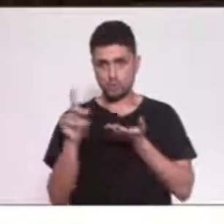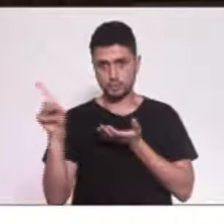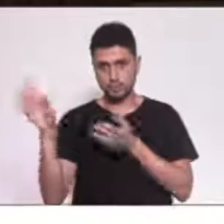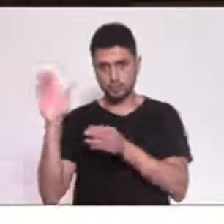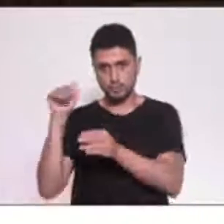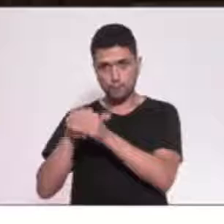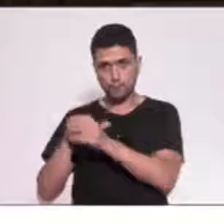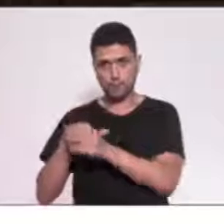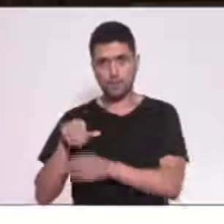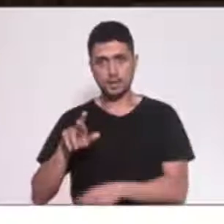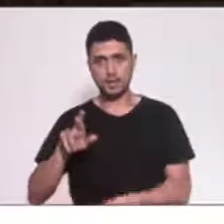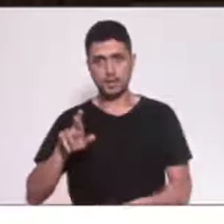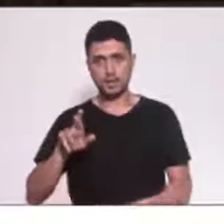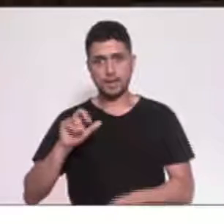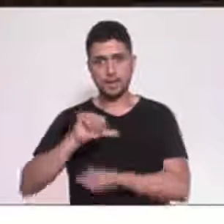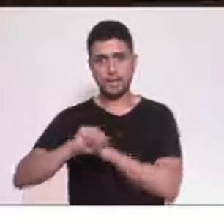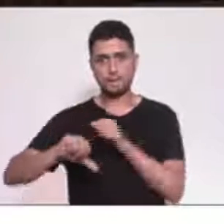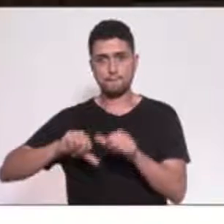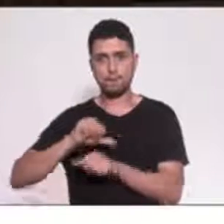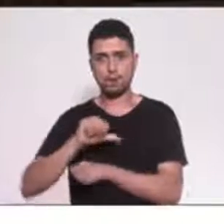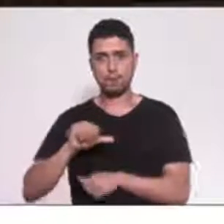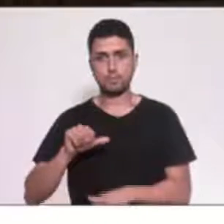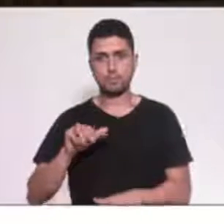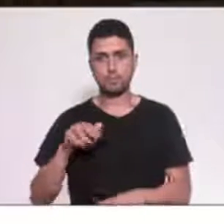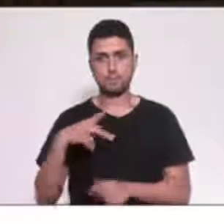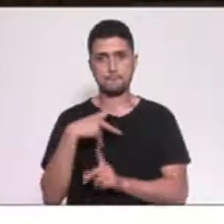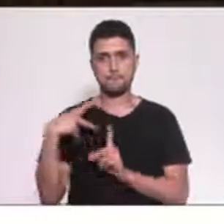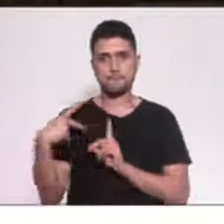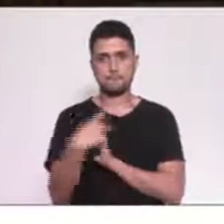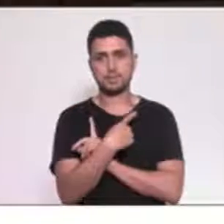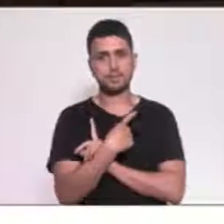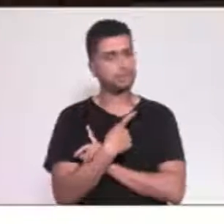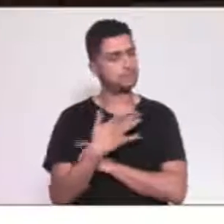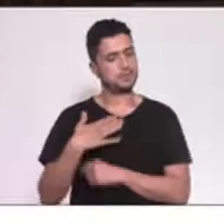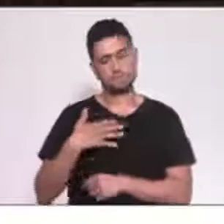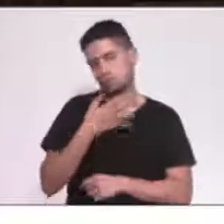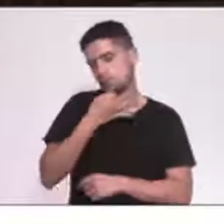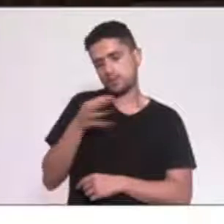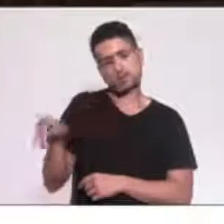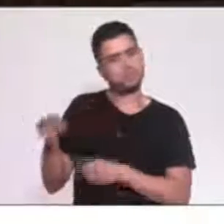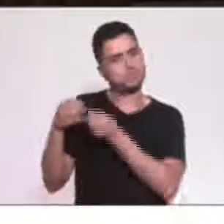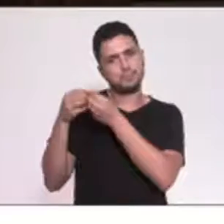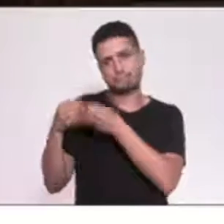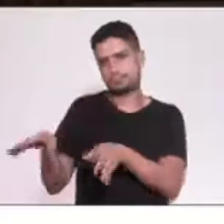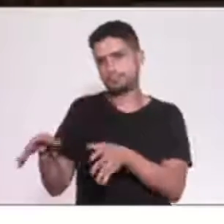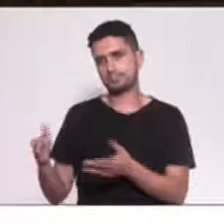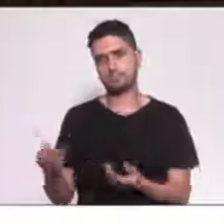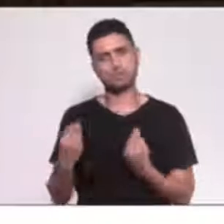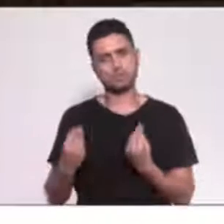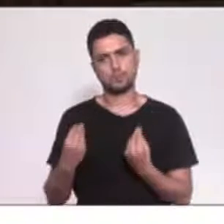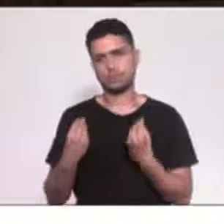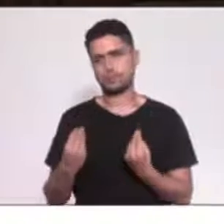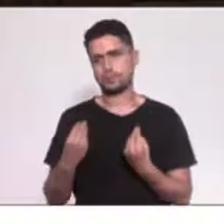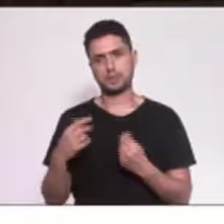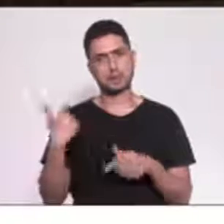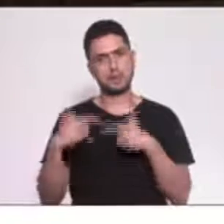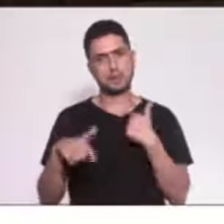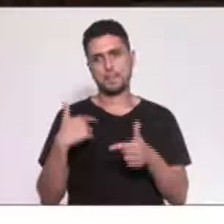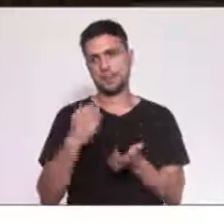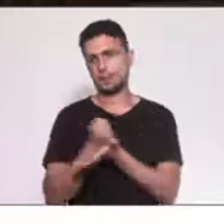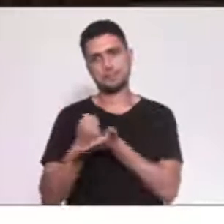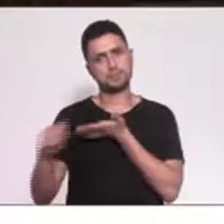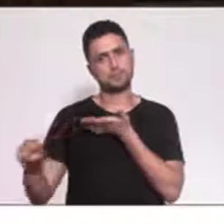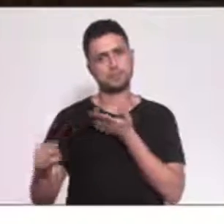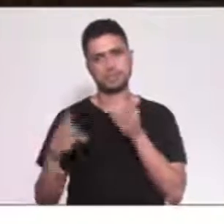a reforma da Previdência, que, a meu ver, é um desastre para os trabalhadores brasileiros e para a confirmação e a reafirmação